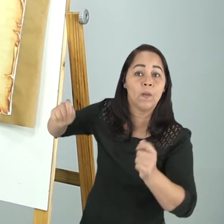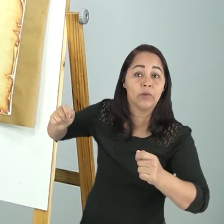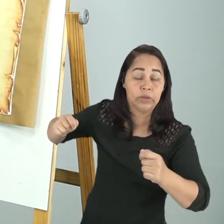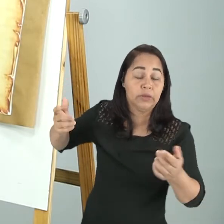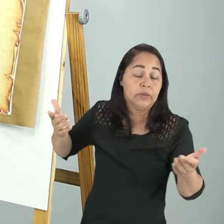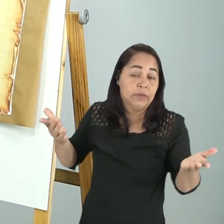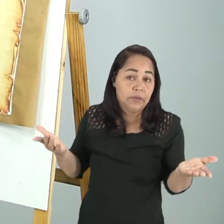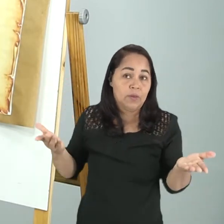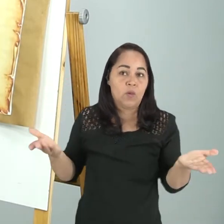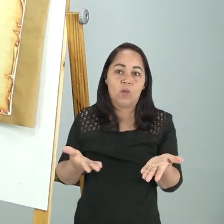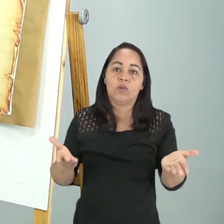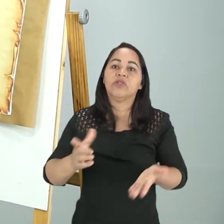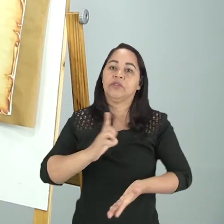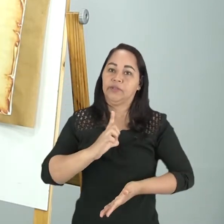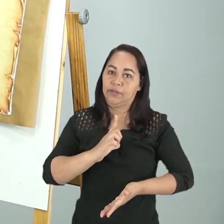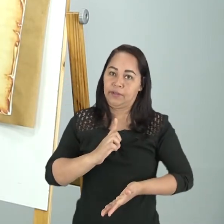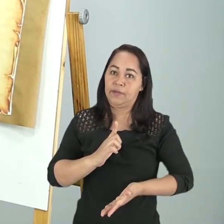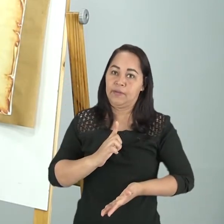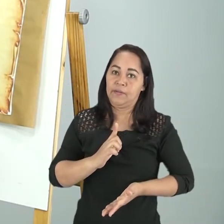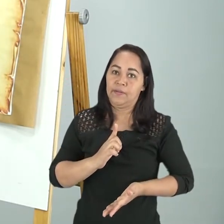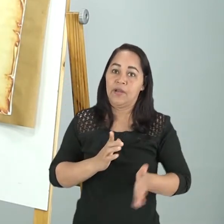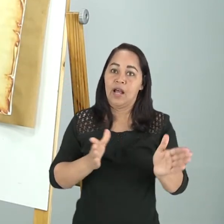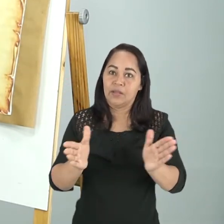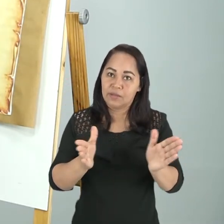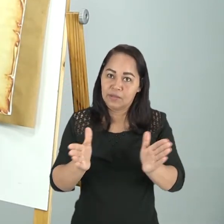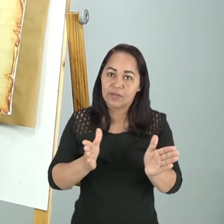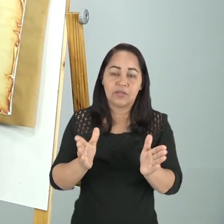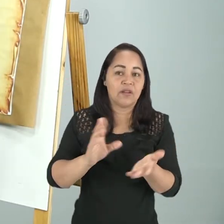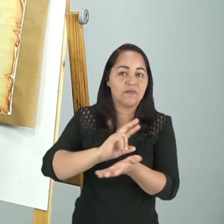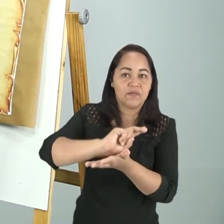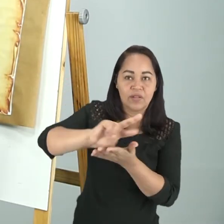nós temos. Tudo bem até aí?